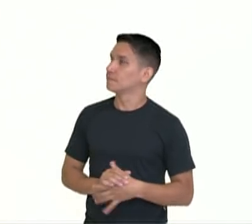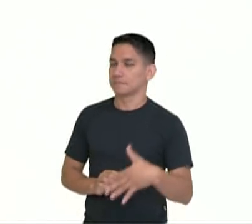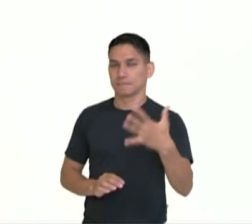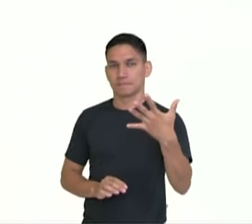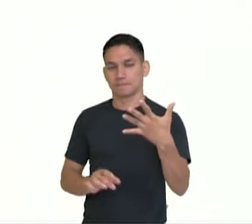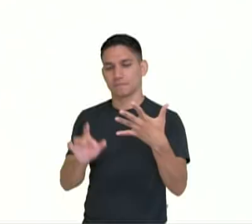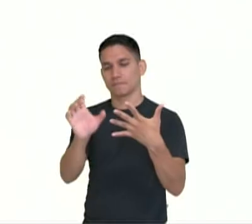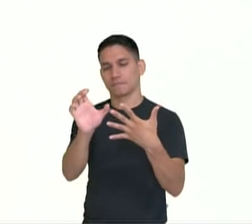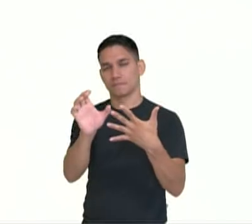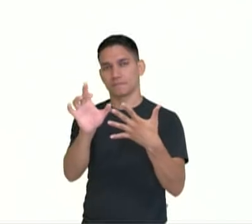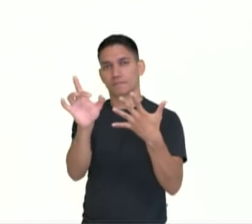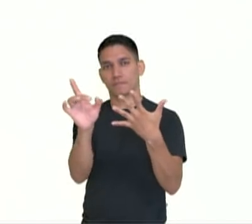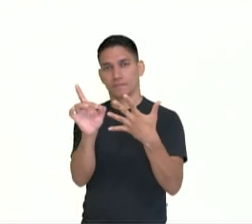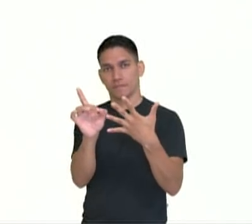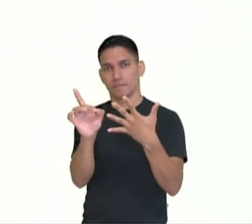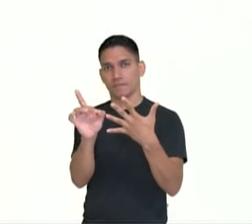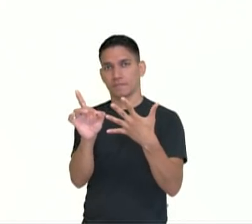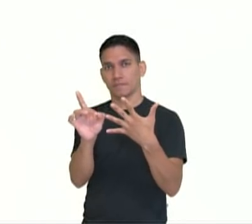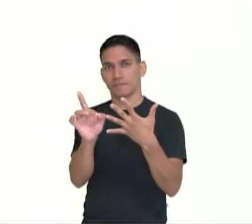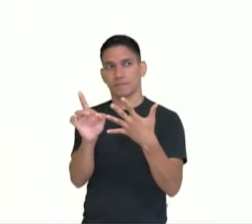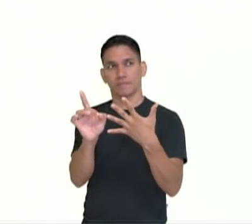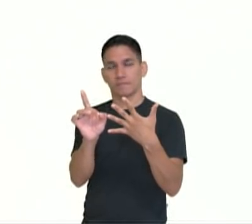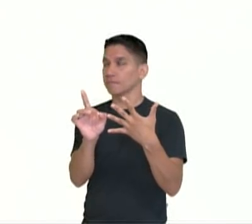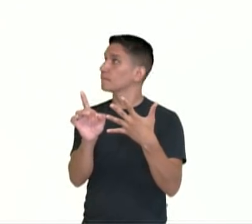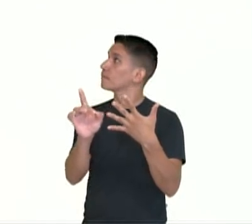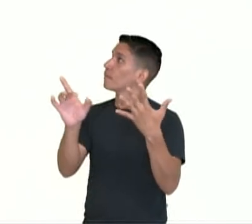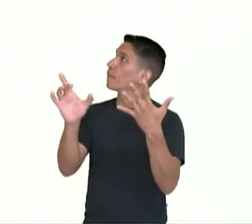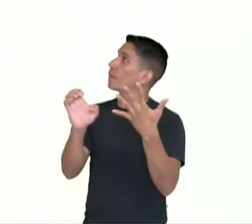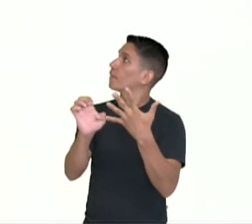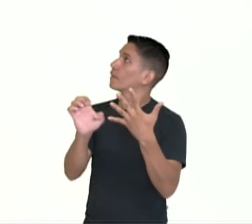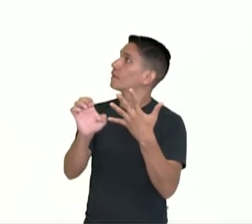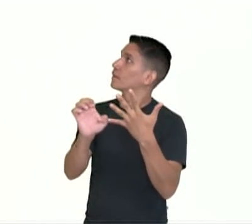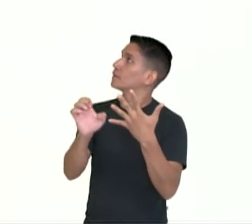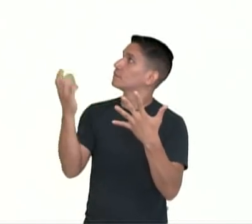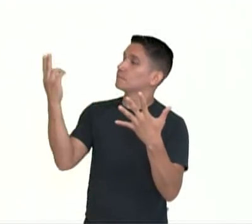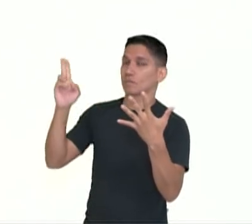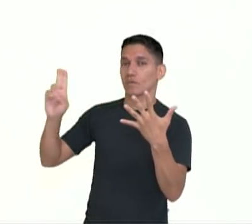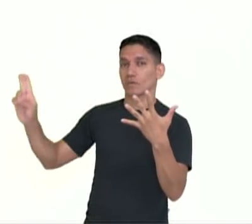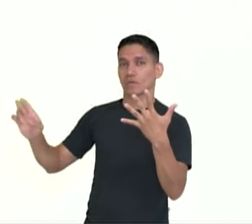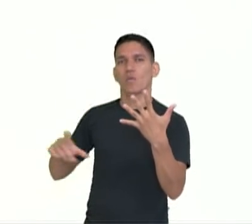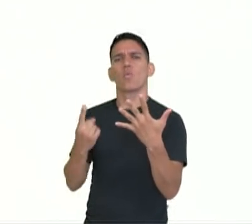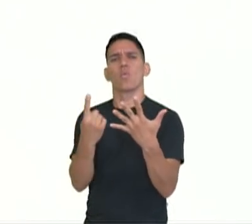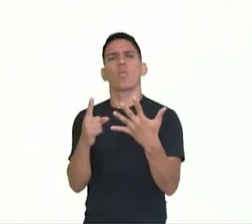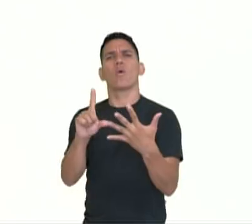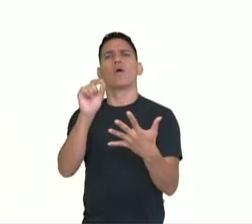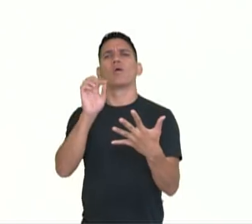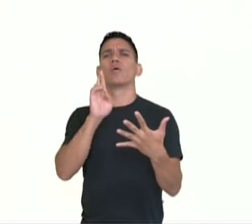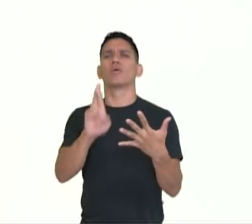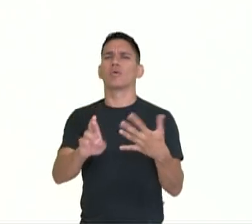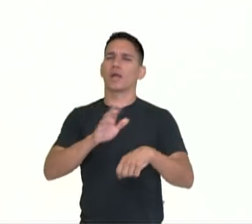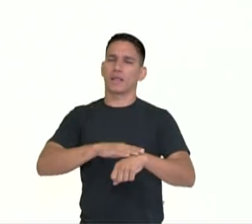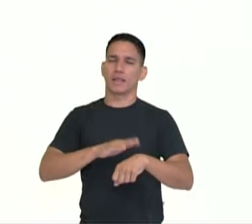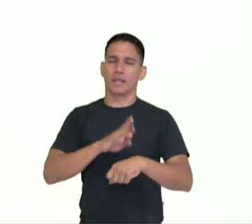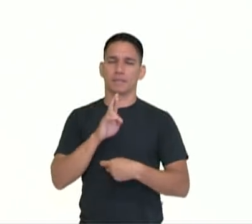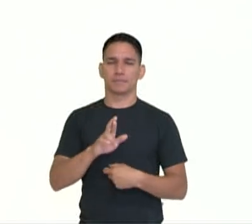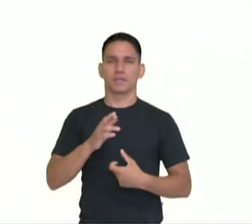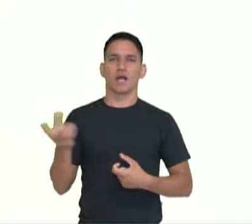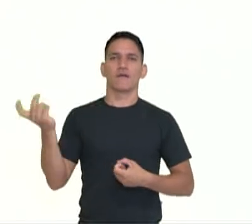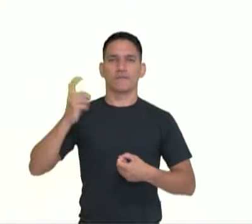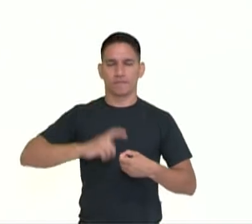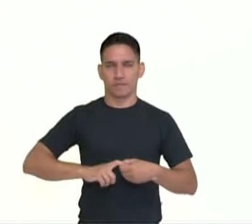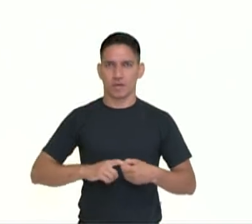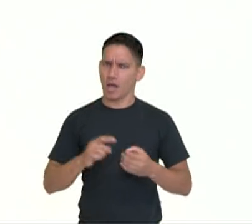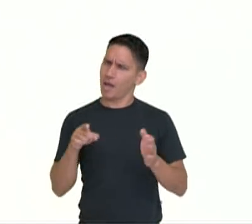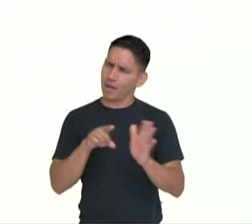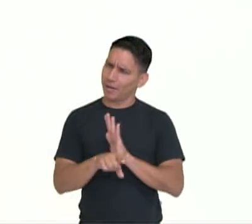Tigre. Letra D. Ganges e Eufrates. Ou E. Ganges e Tigre. Vocês têm um tempinho aí para responder? Esse quiz